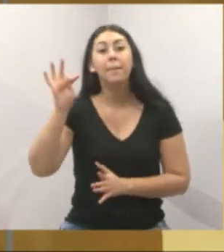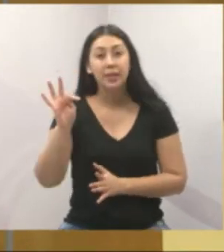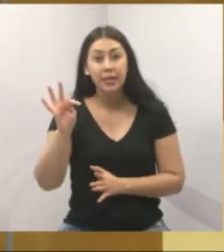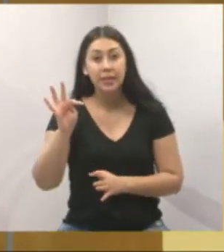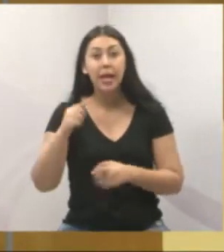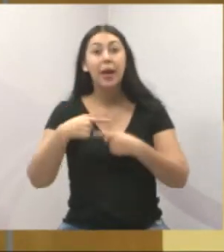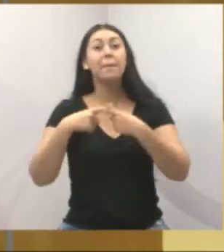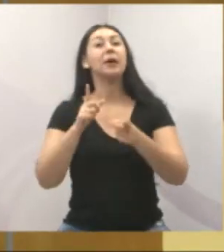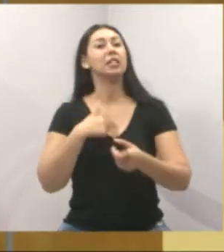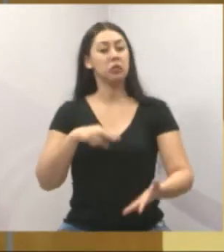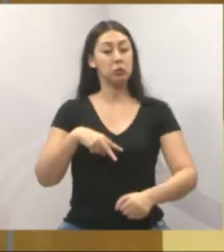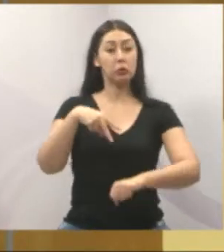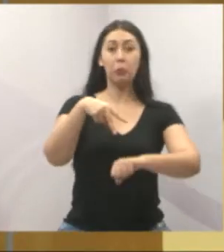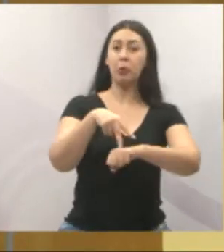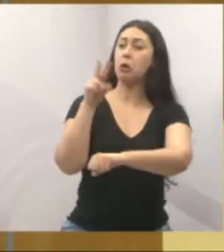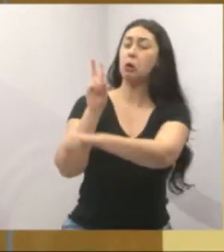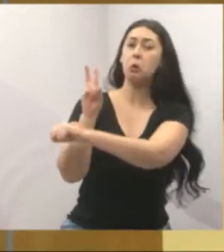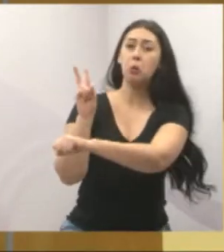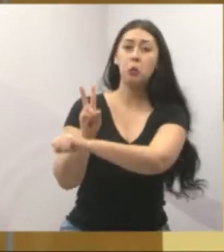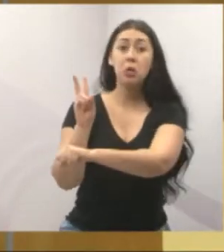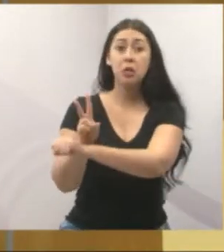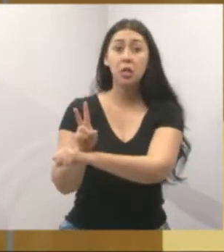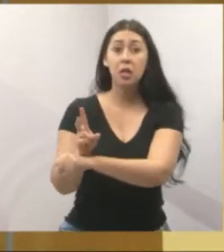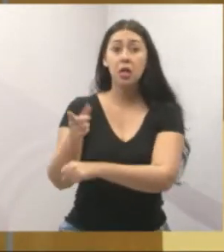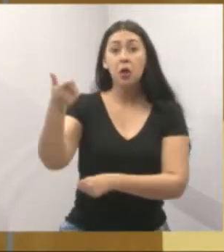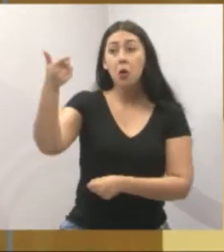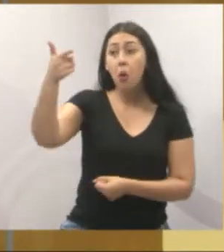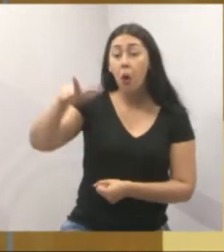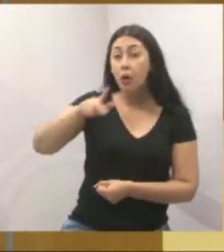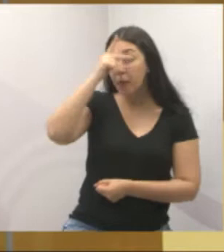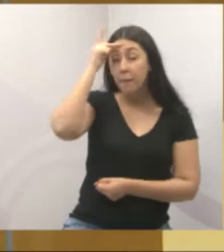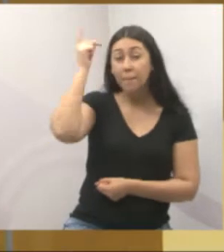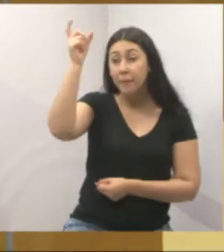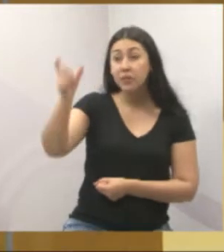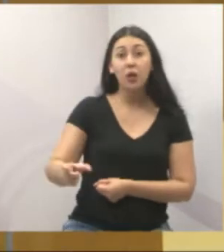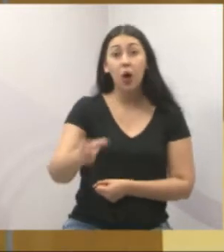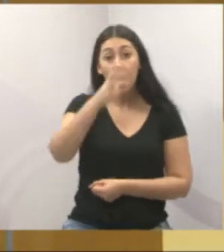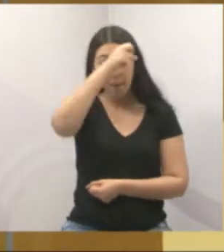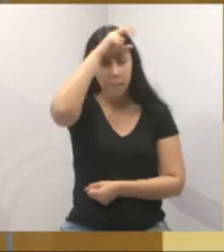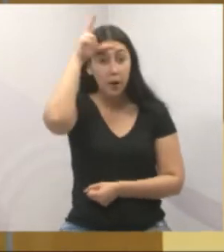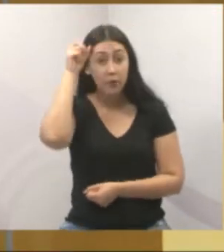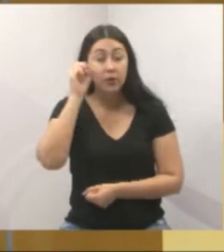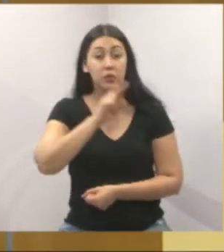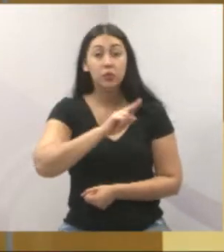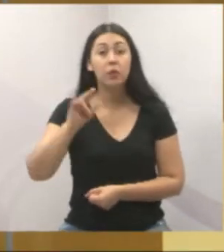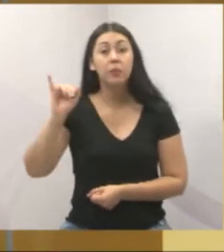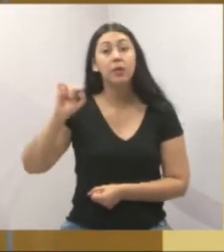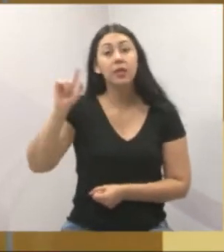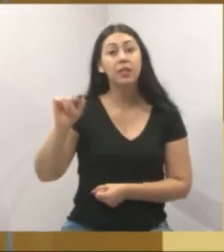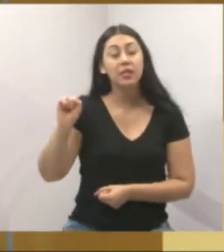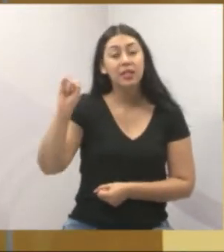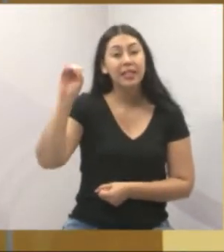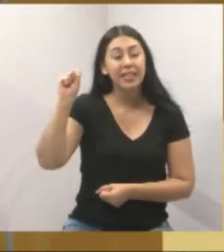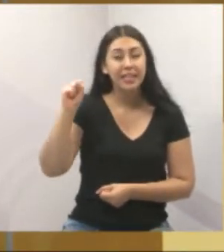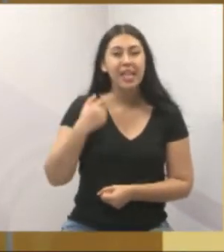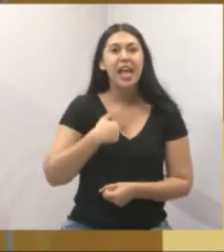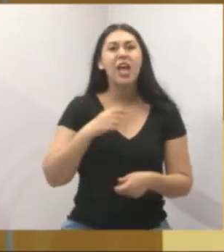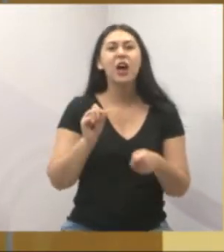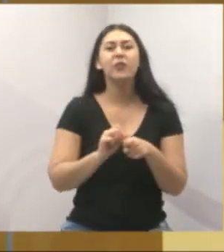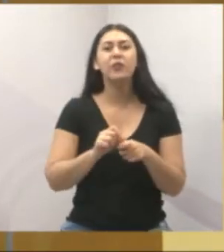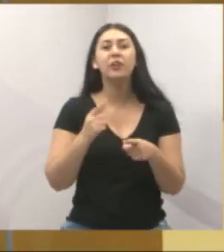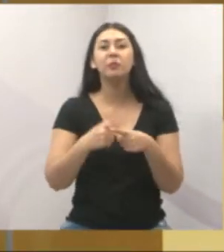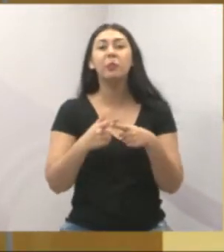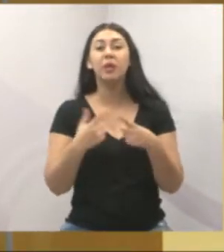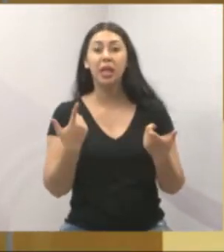para defender o direito de presunção de inocência do prefeito Isaías. Eu fiz isso aqui porque o meu mandato nunca